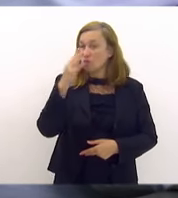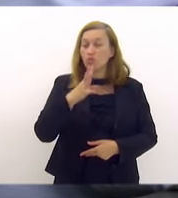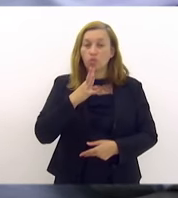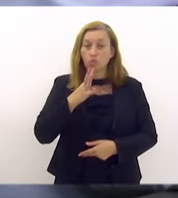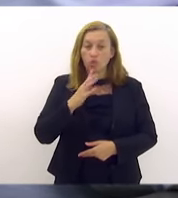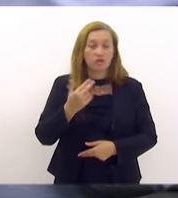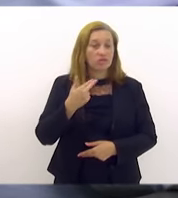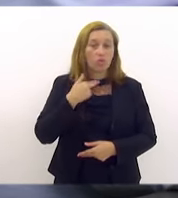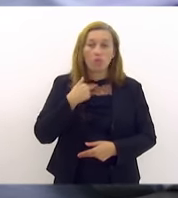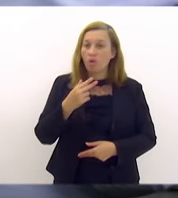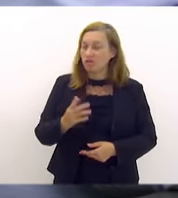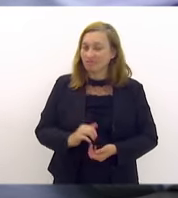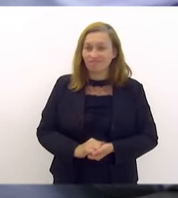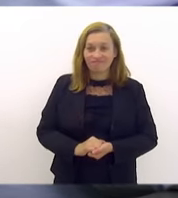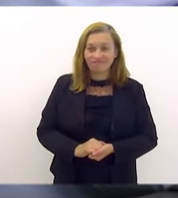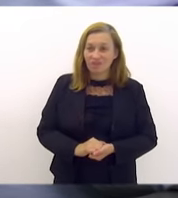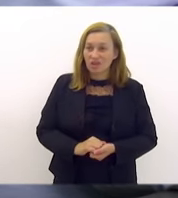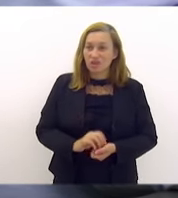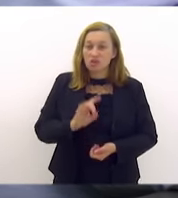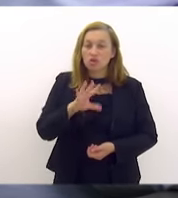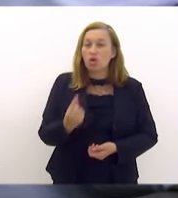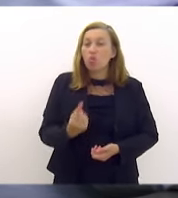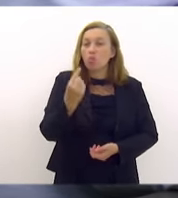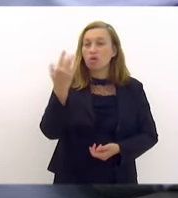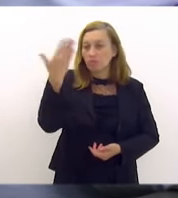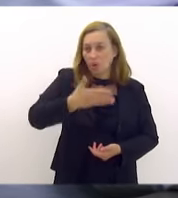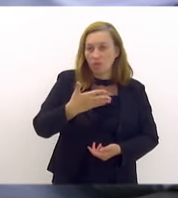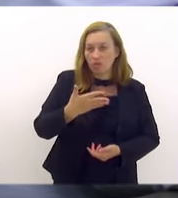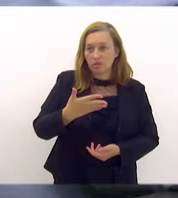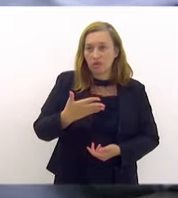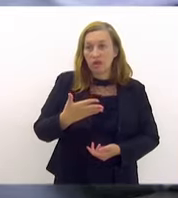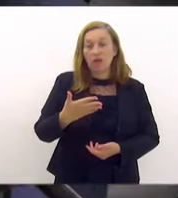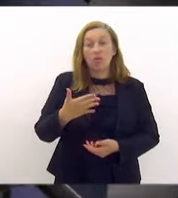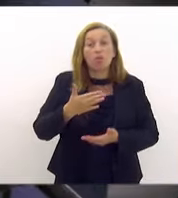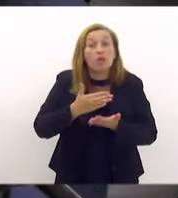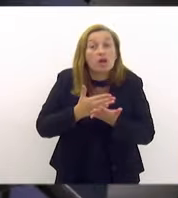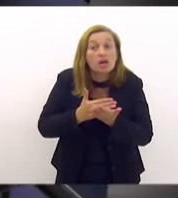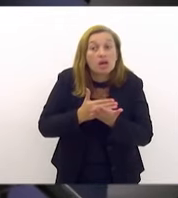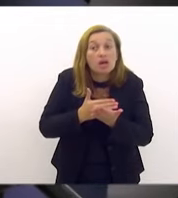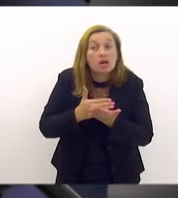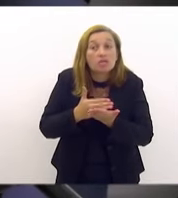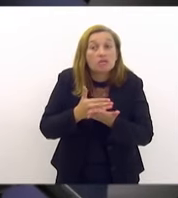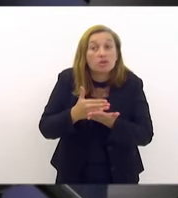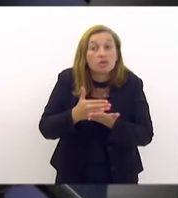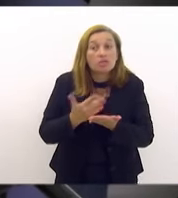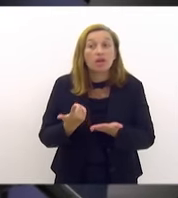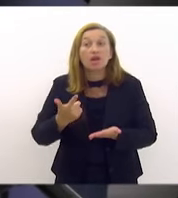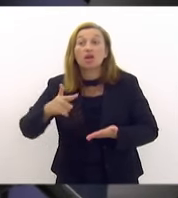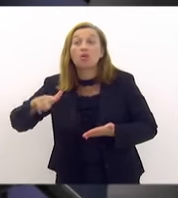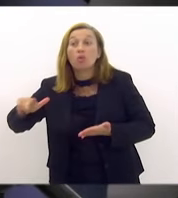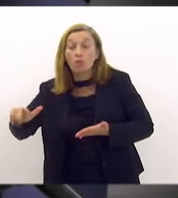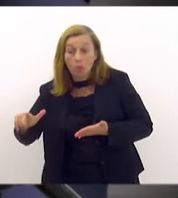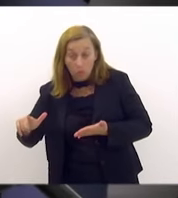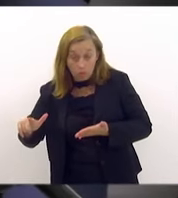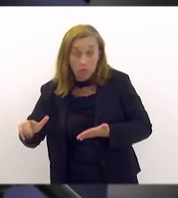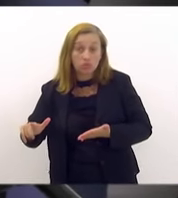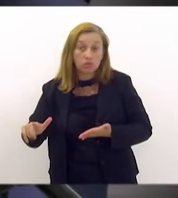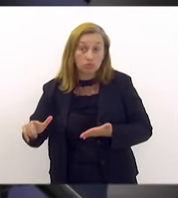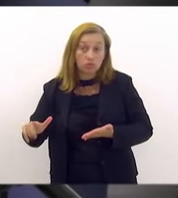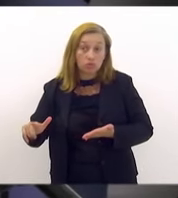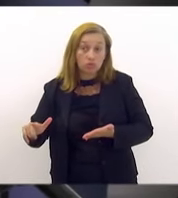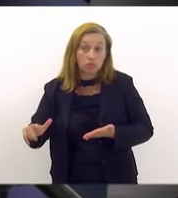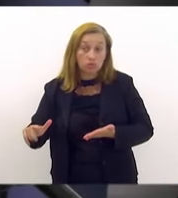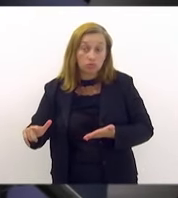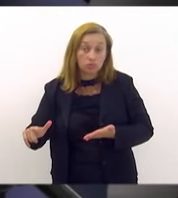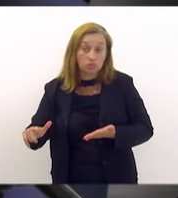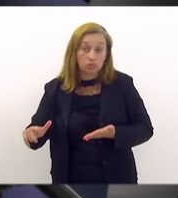ele não pode ser reconhecido como prova ele é uma pista para que outros procedimentos ele é um indício para que